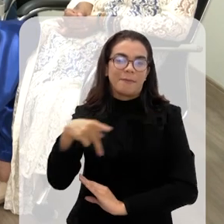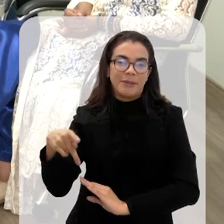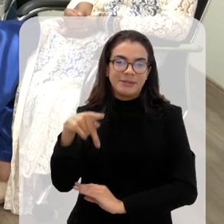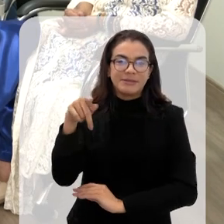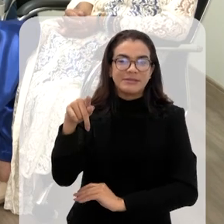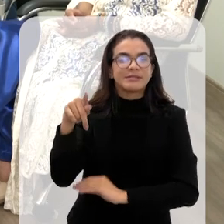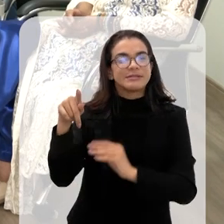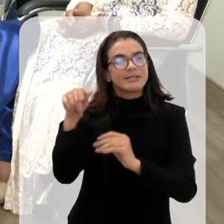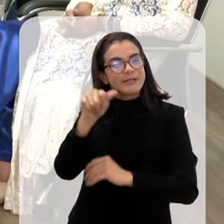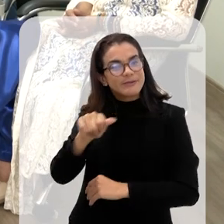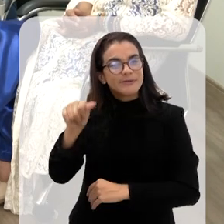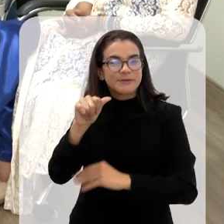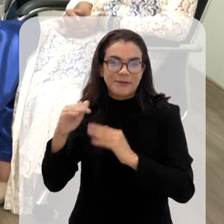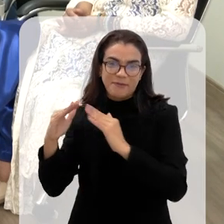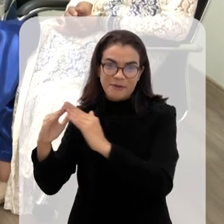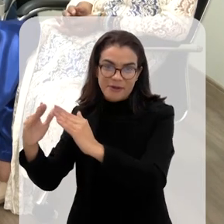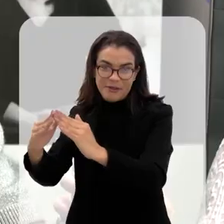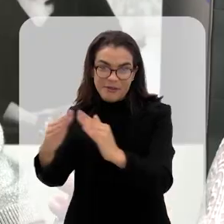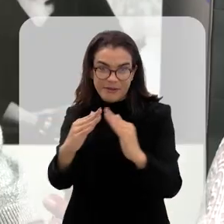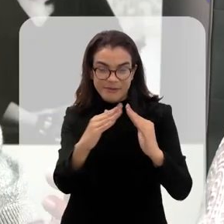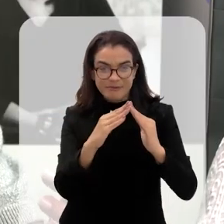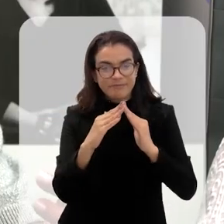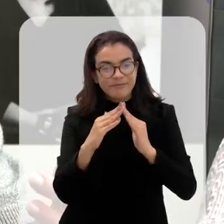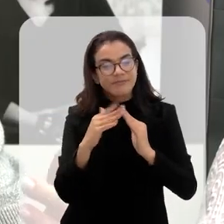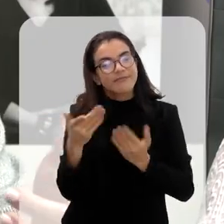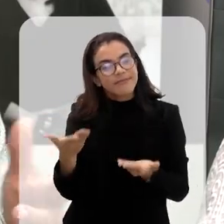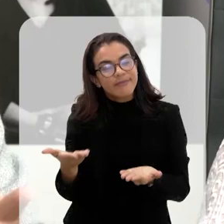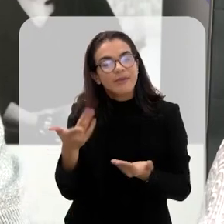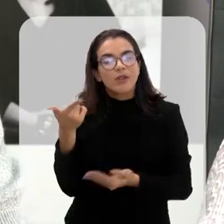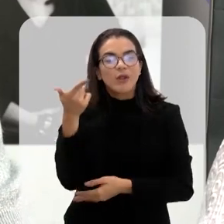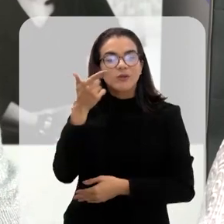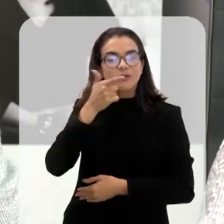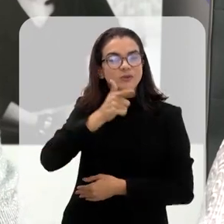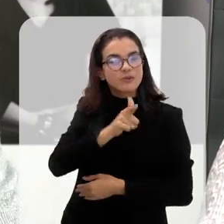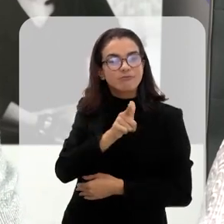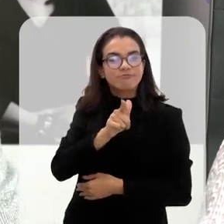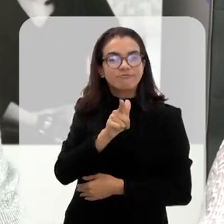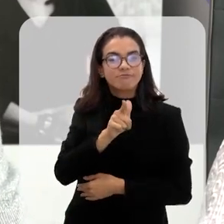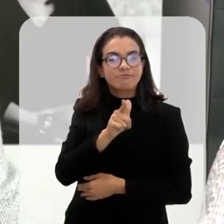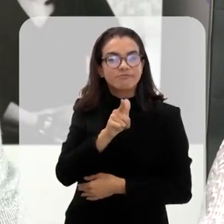associação, no caso, mulher também. Então, nós conseguimos.